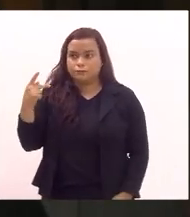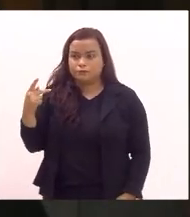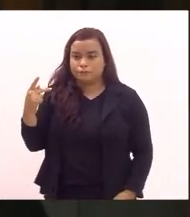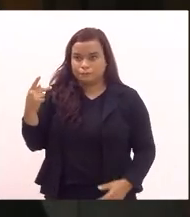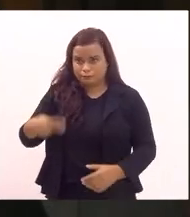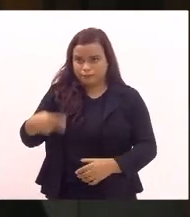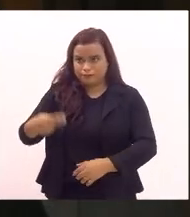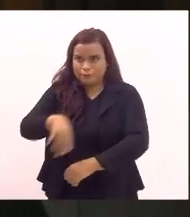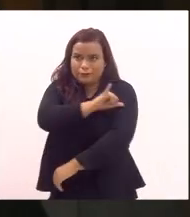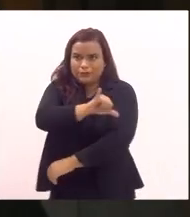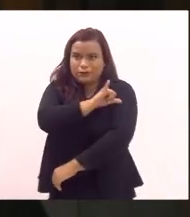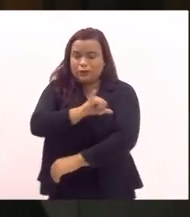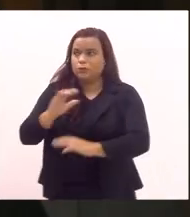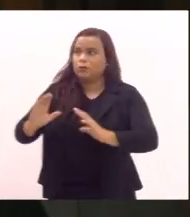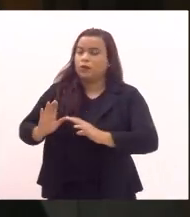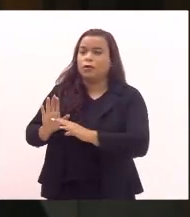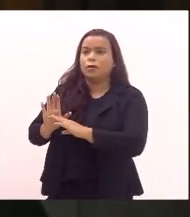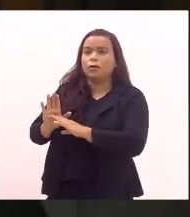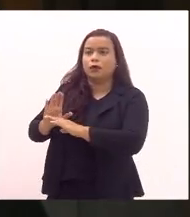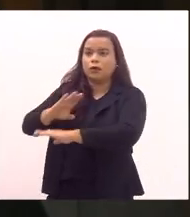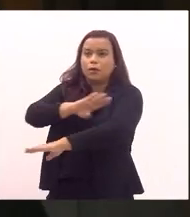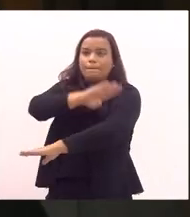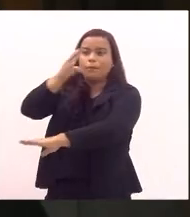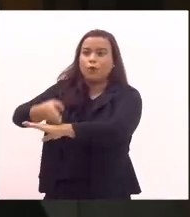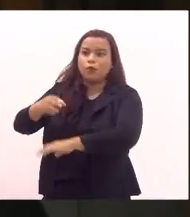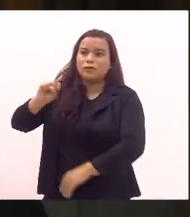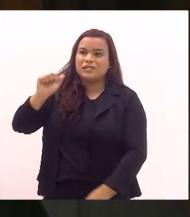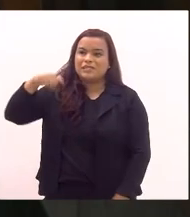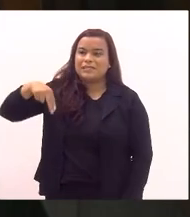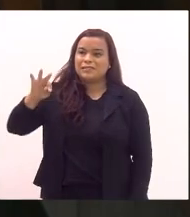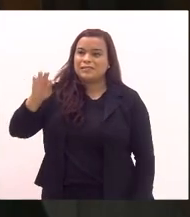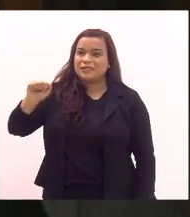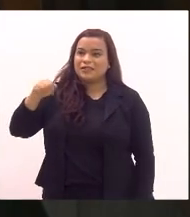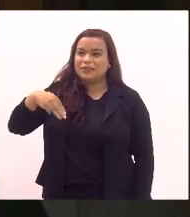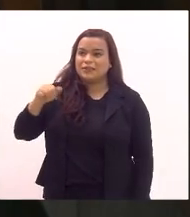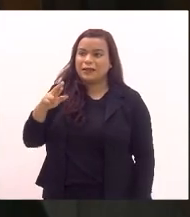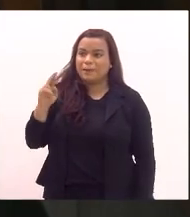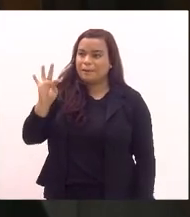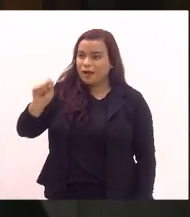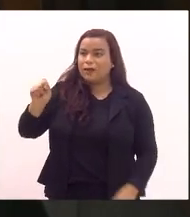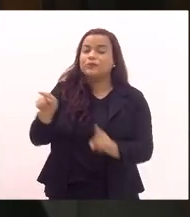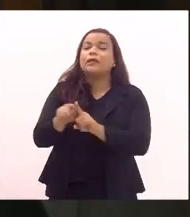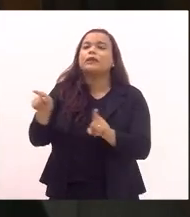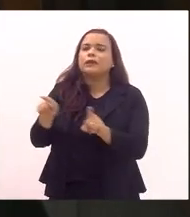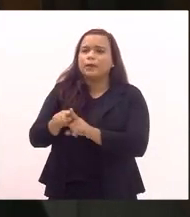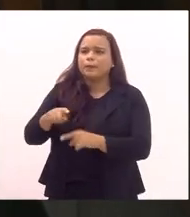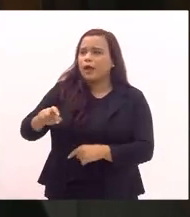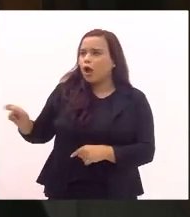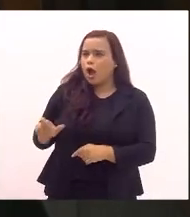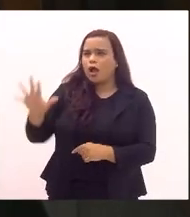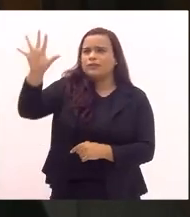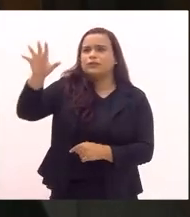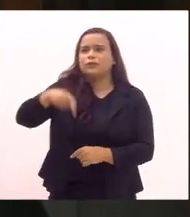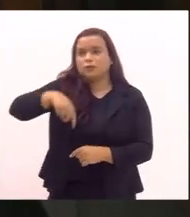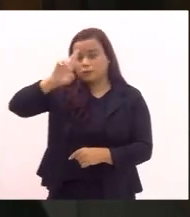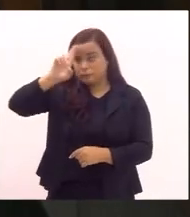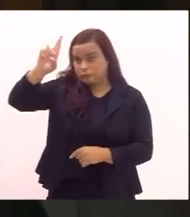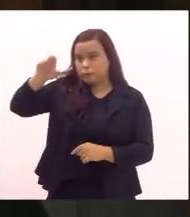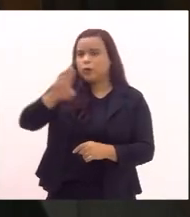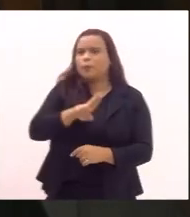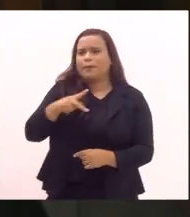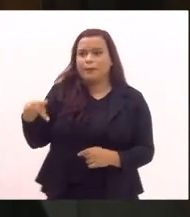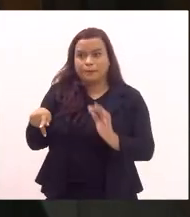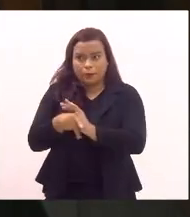no Morro Santa Marta foi também comandante da UPP da Rocinha foi a